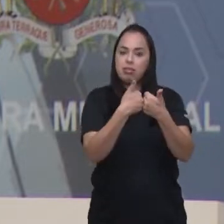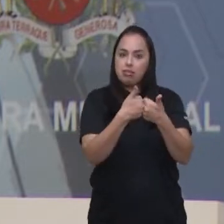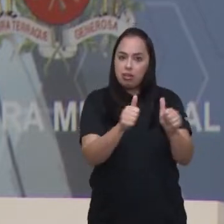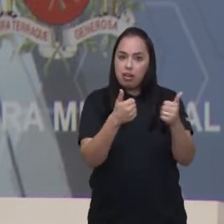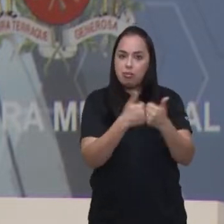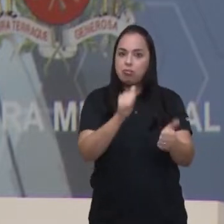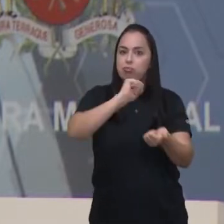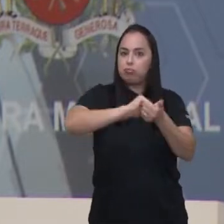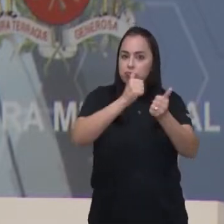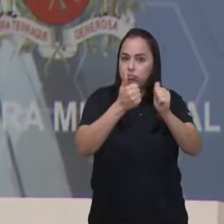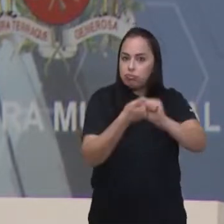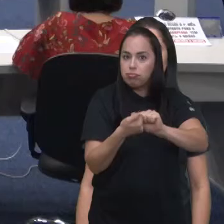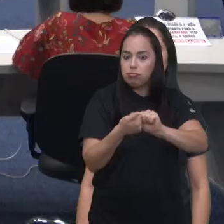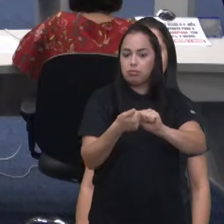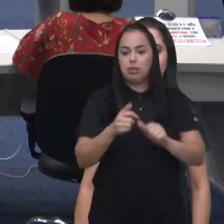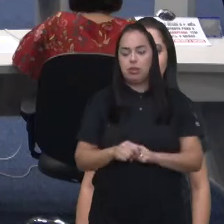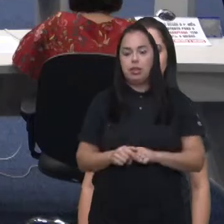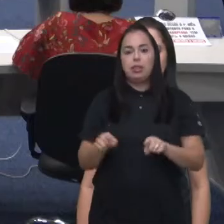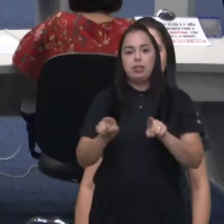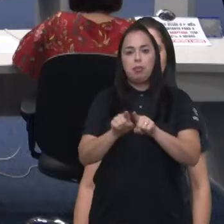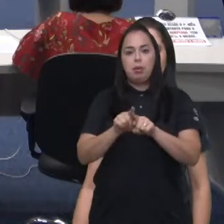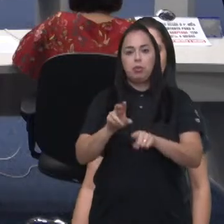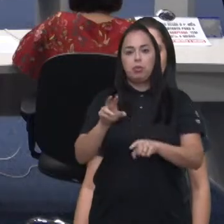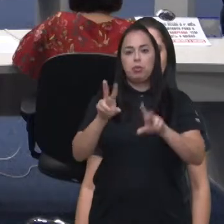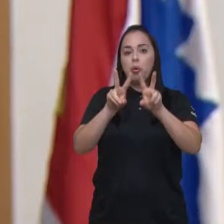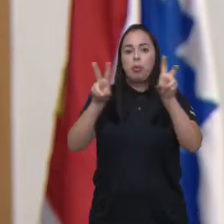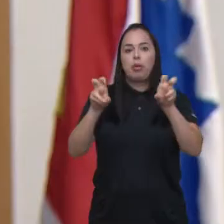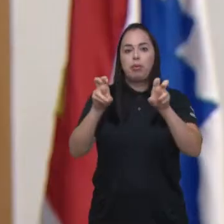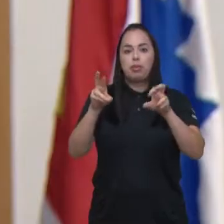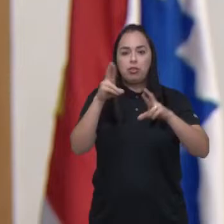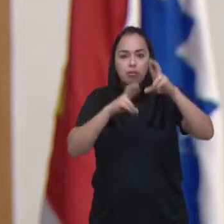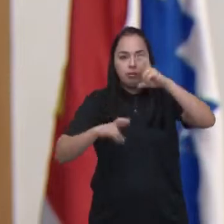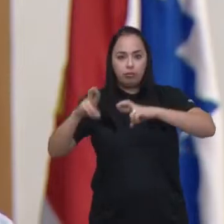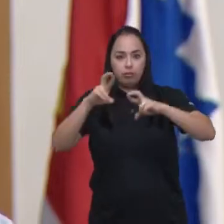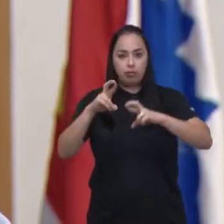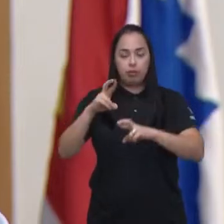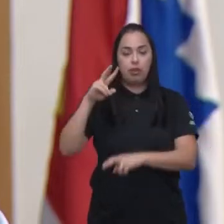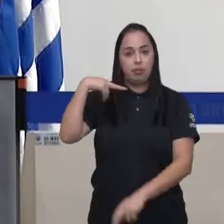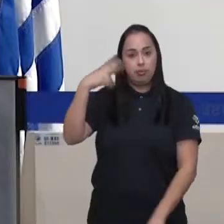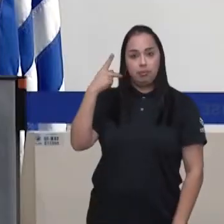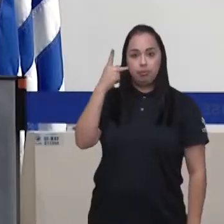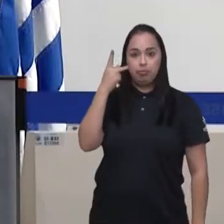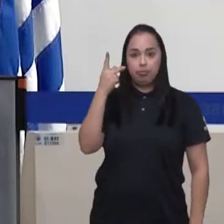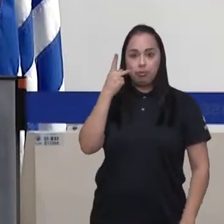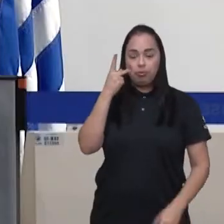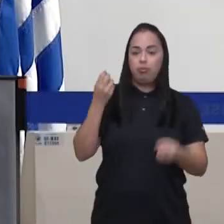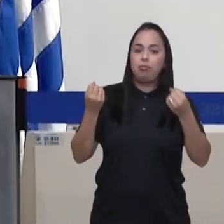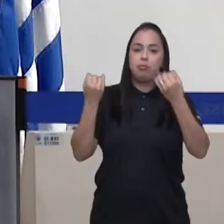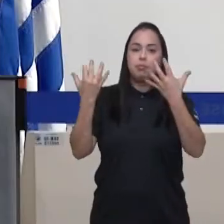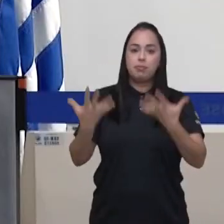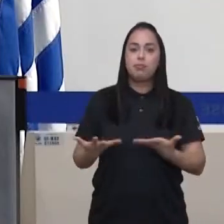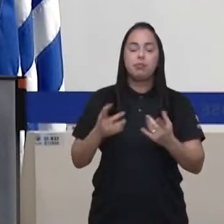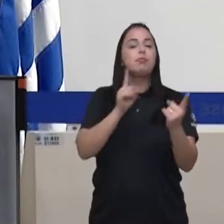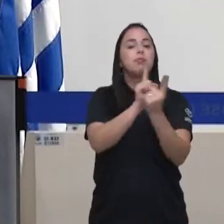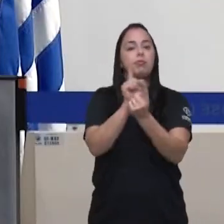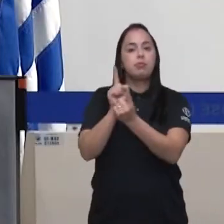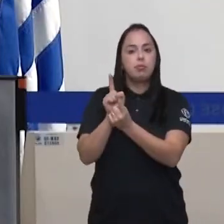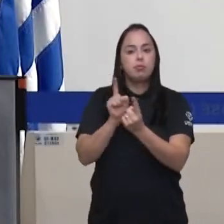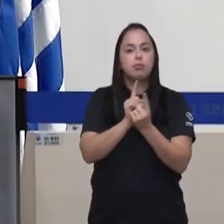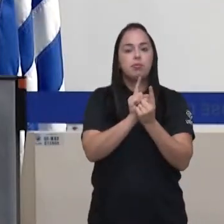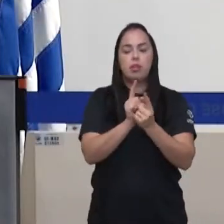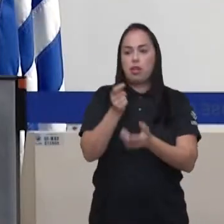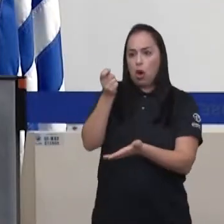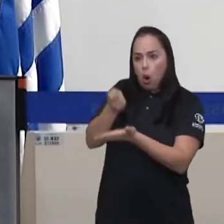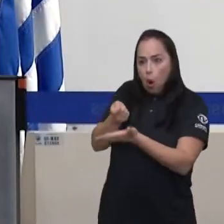adaptado para os deficientes já no tema da fiscalização o vereador Rafael password comentou sobre o atendimento da população